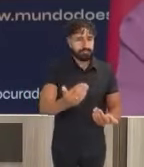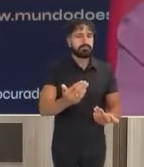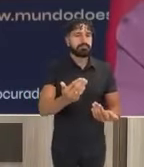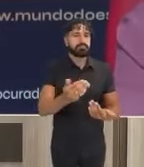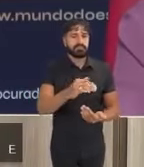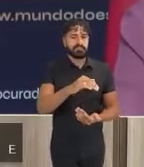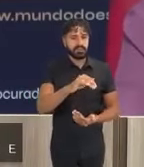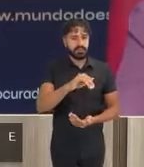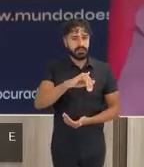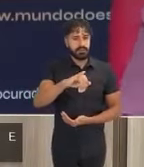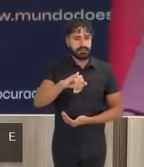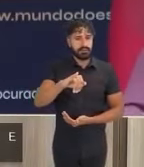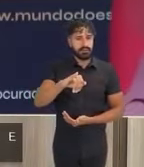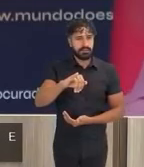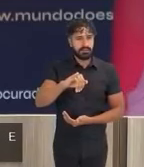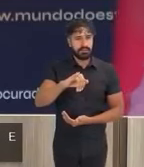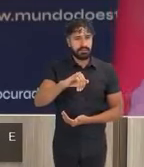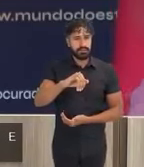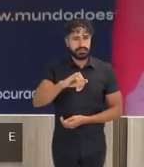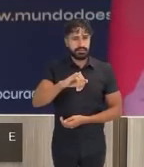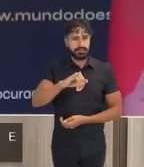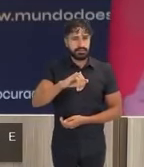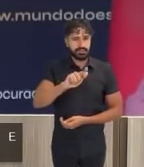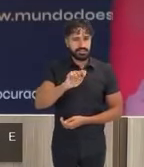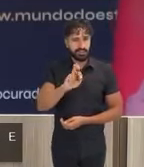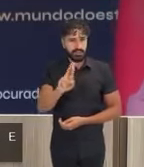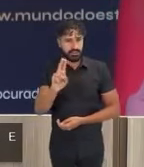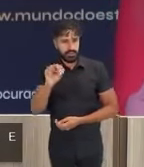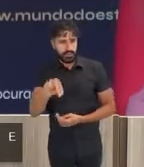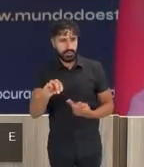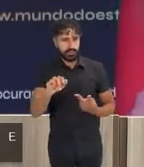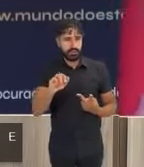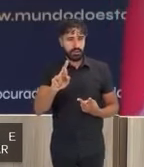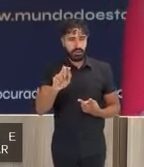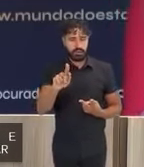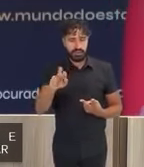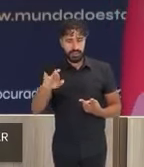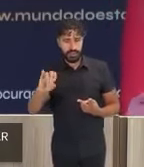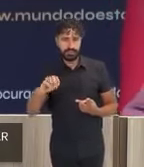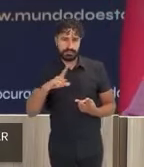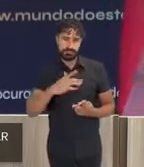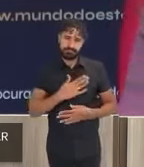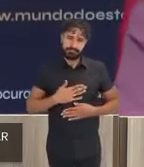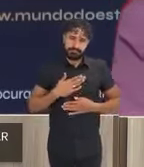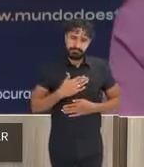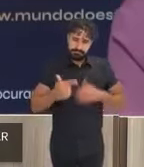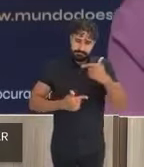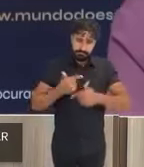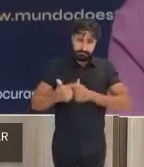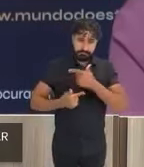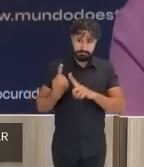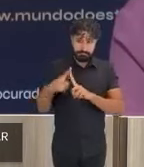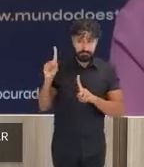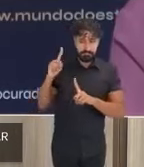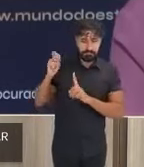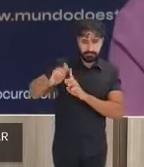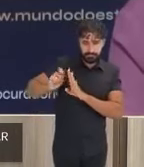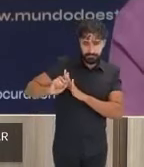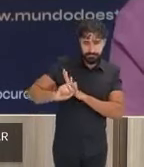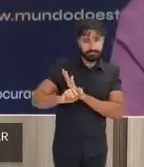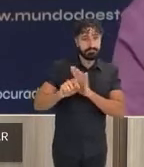Gerson e o professor Rogério, com quem tive o prazer de trabalhar aí nos últimos meses sobre esse